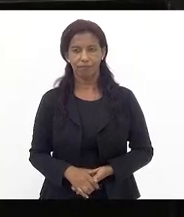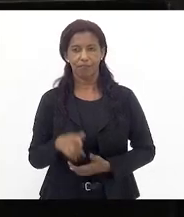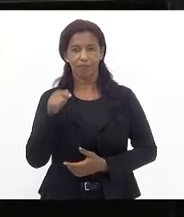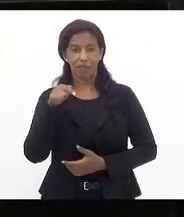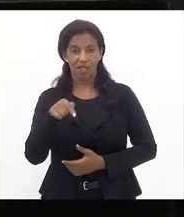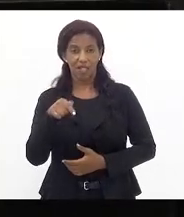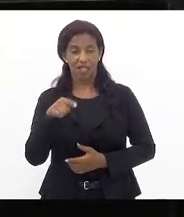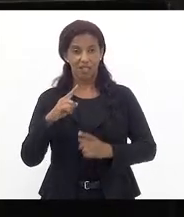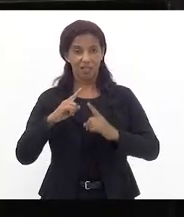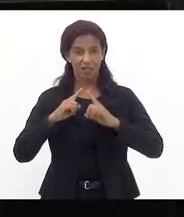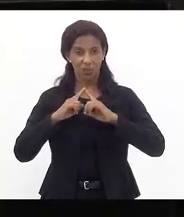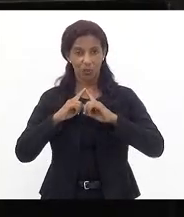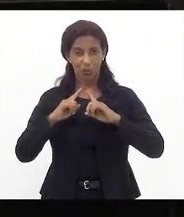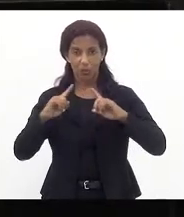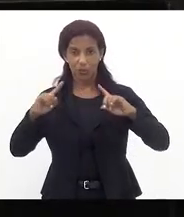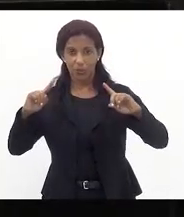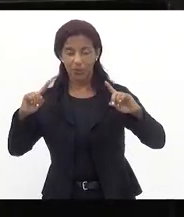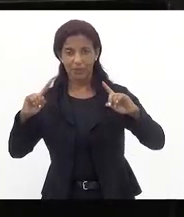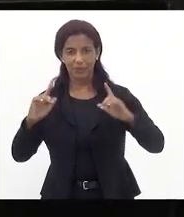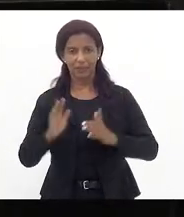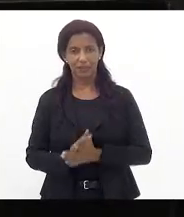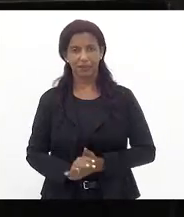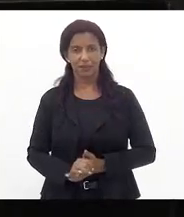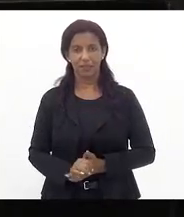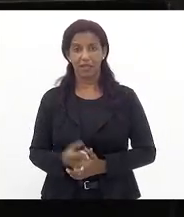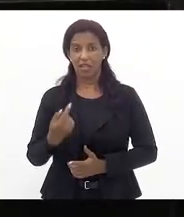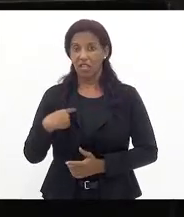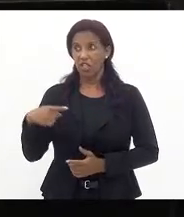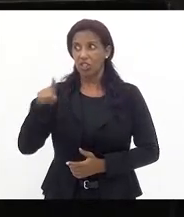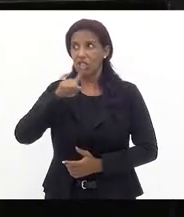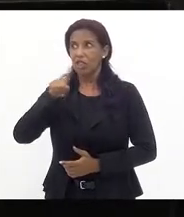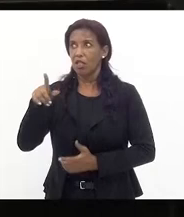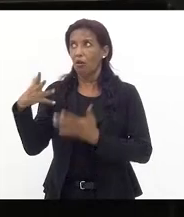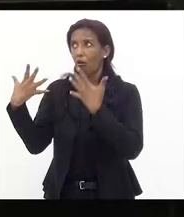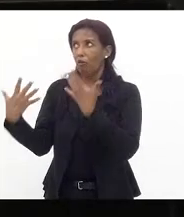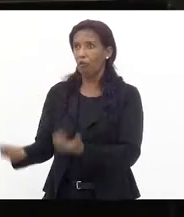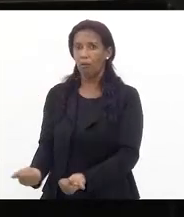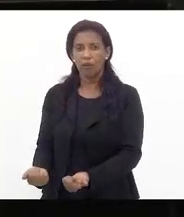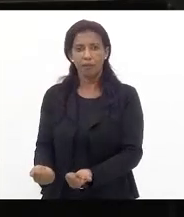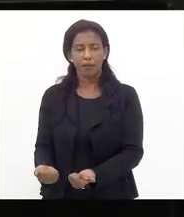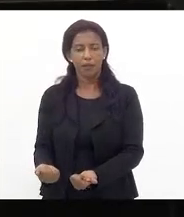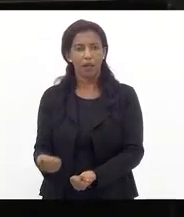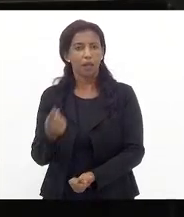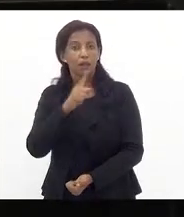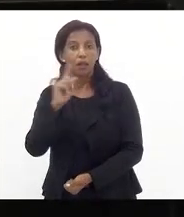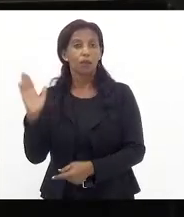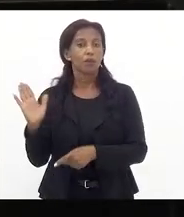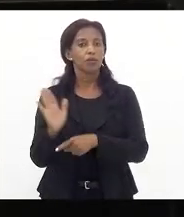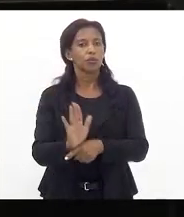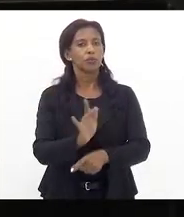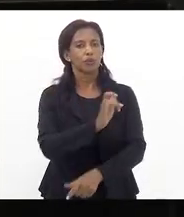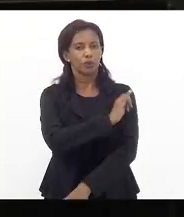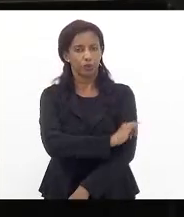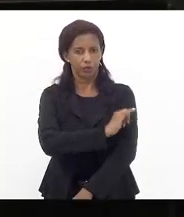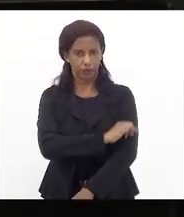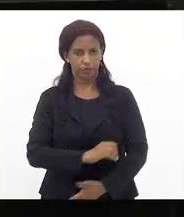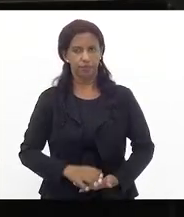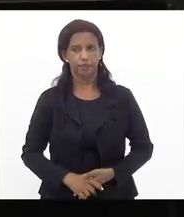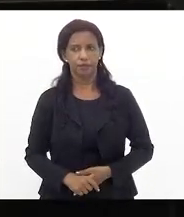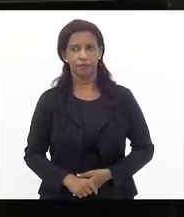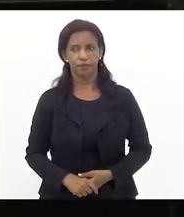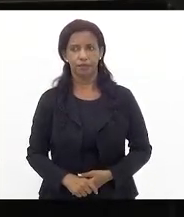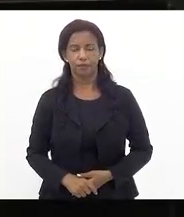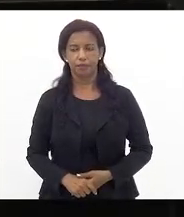este discurso de não vamos aderir não ajuda o Rio de Janeiro.